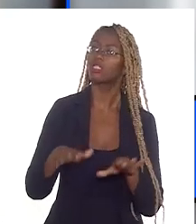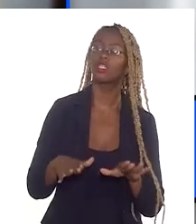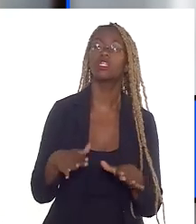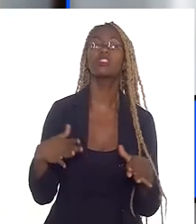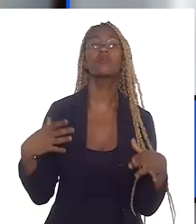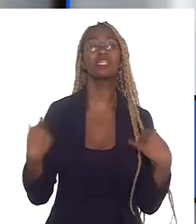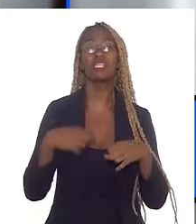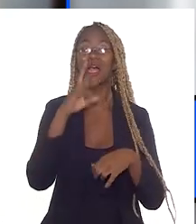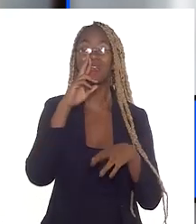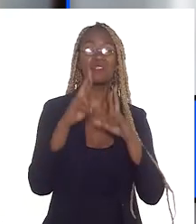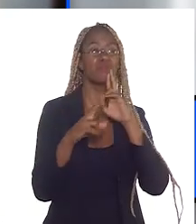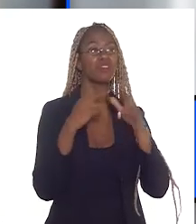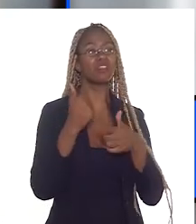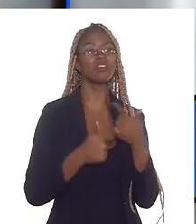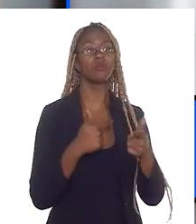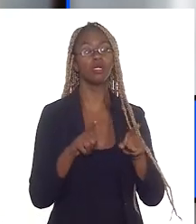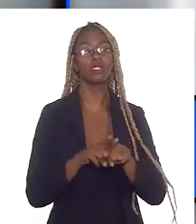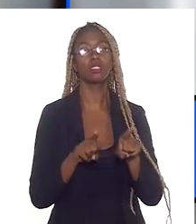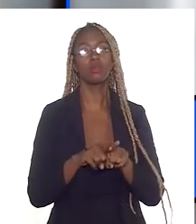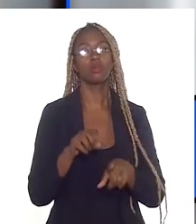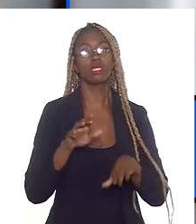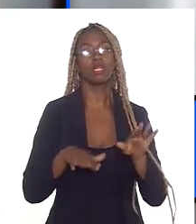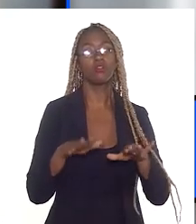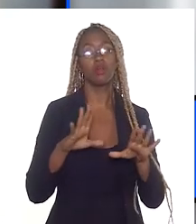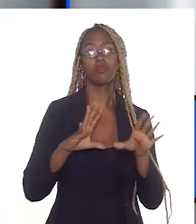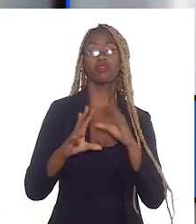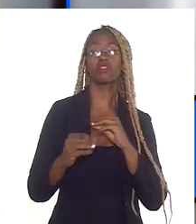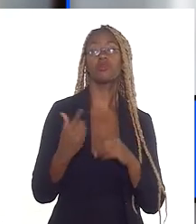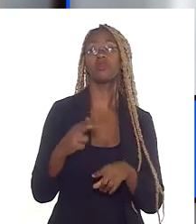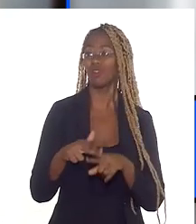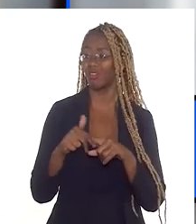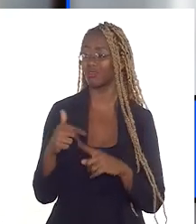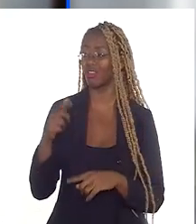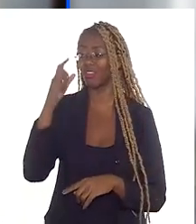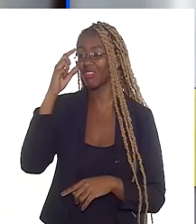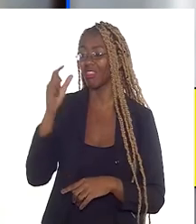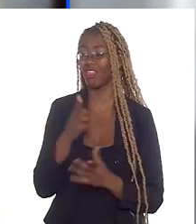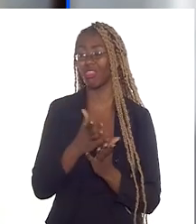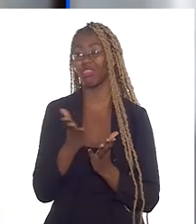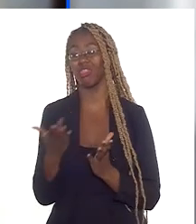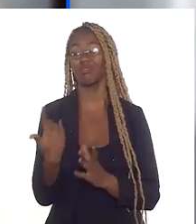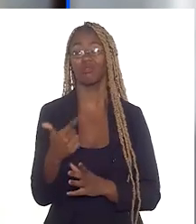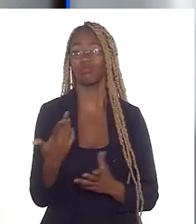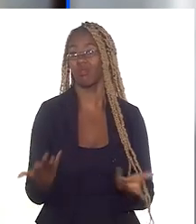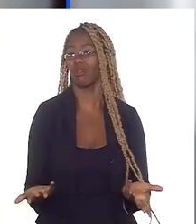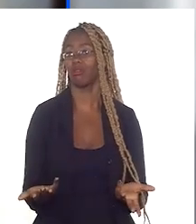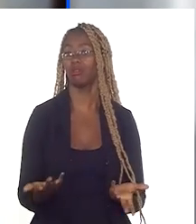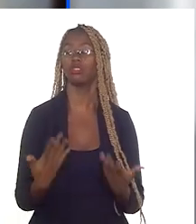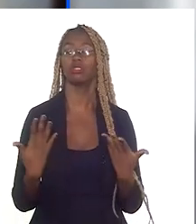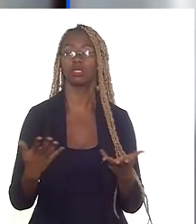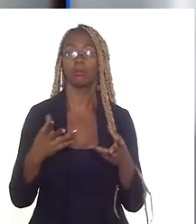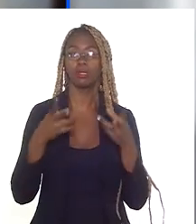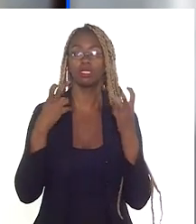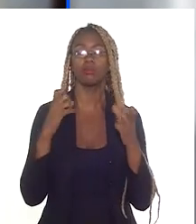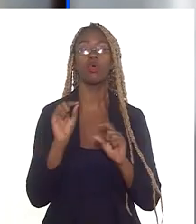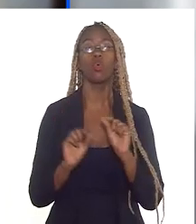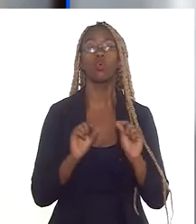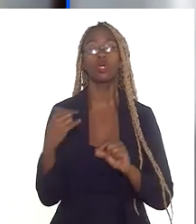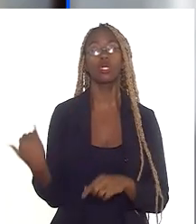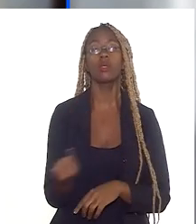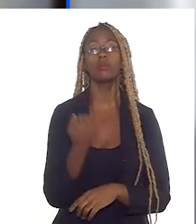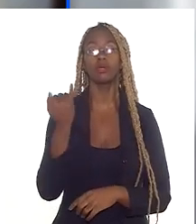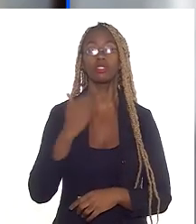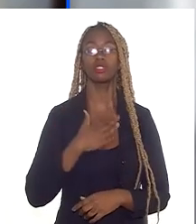e outras vezes como uma válvula de escape porque não temos outros interesses fora da na internet então desenvolver e perceber